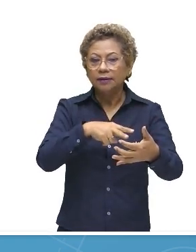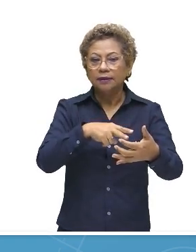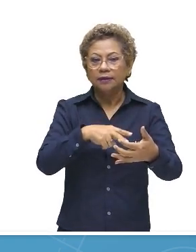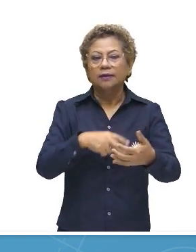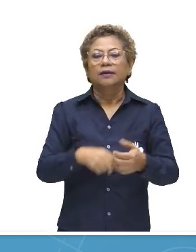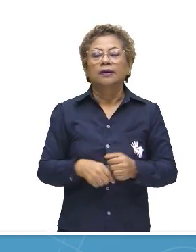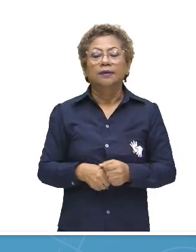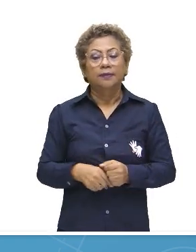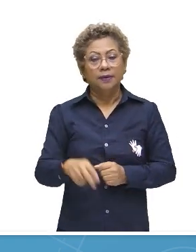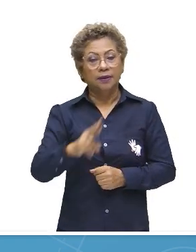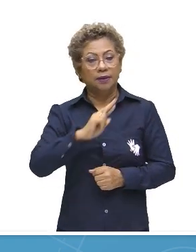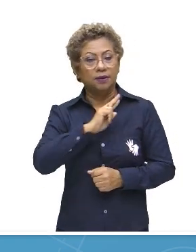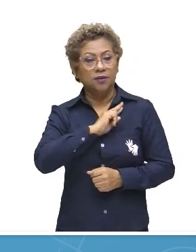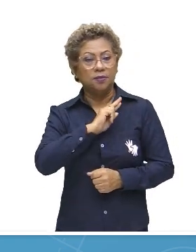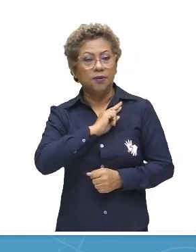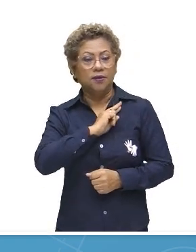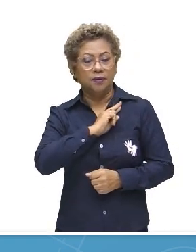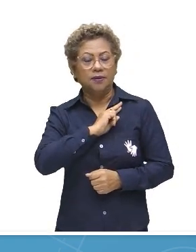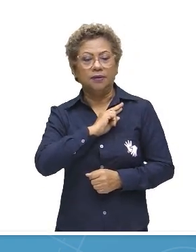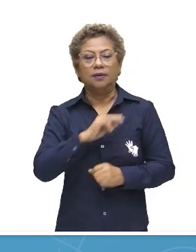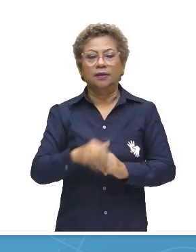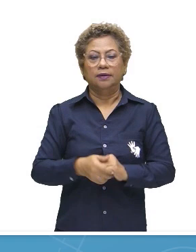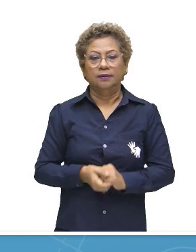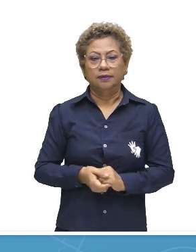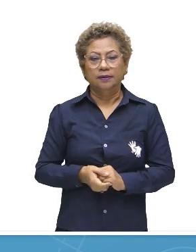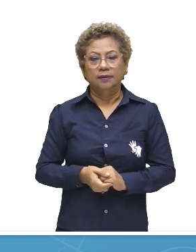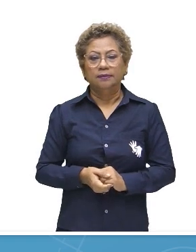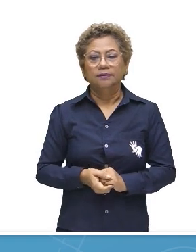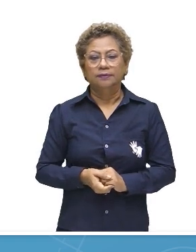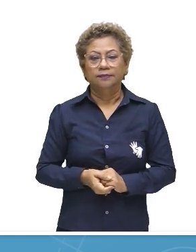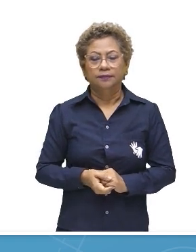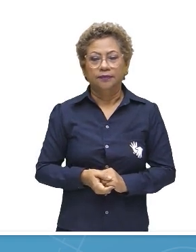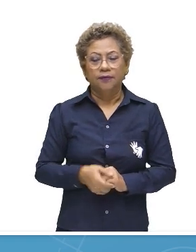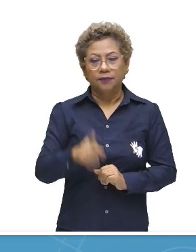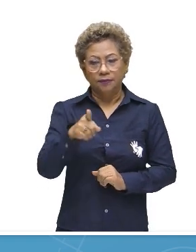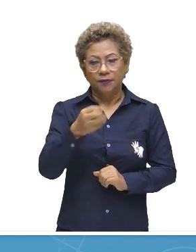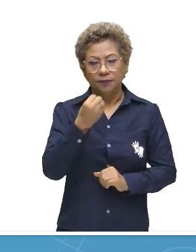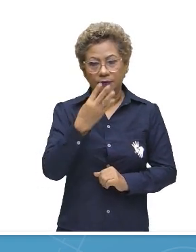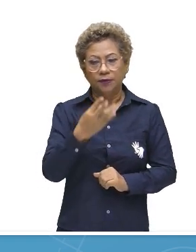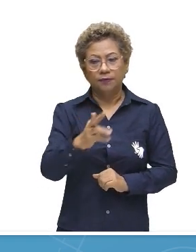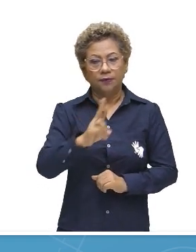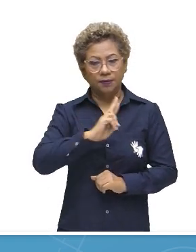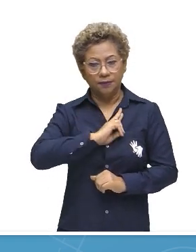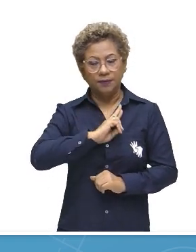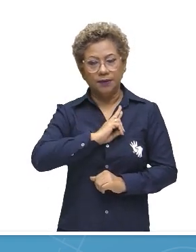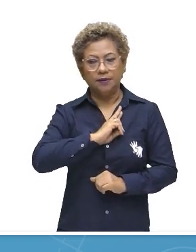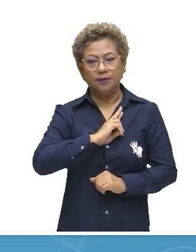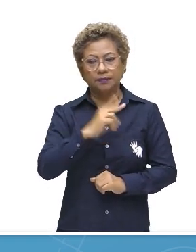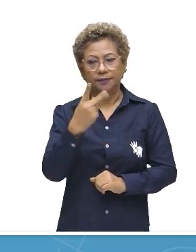equivalente a 115 sobre 184. Boa atividade, até já.